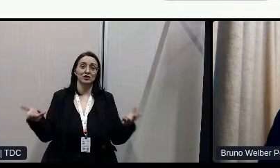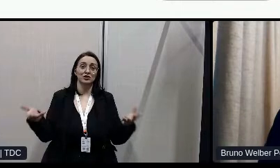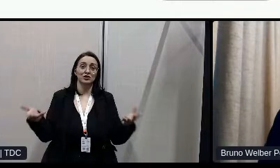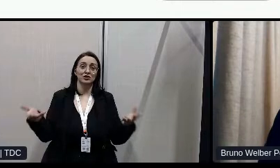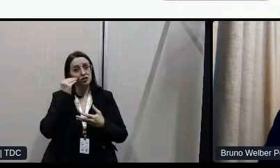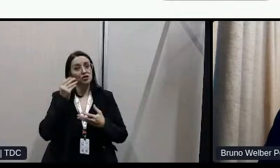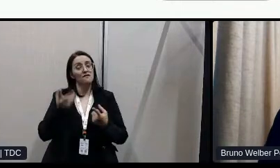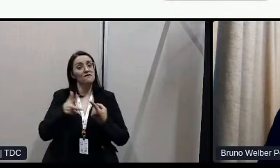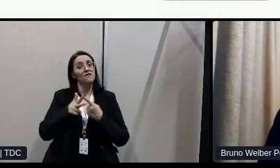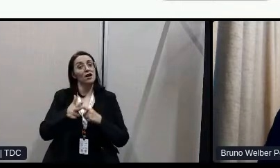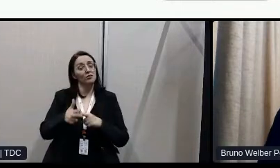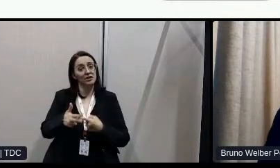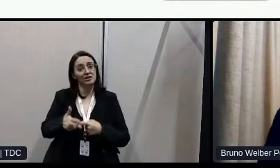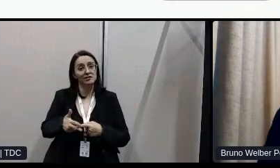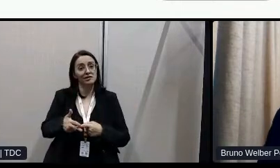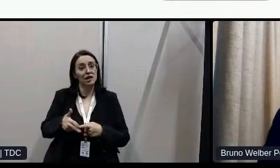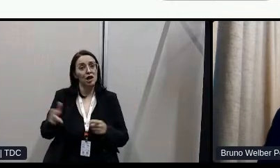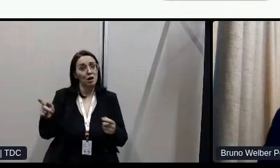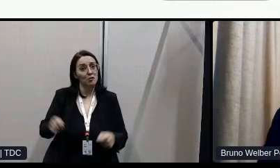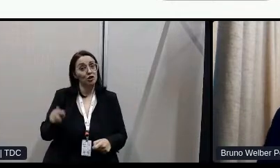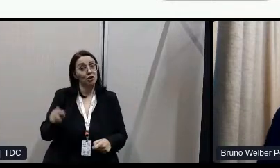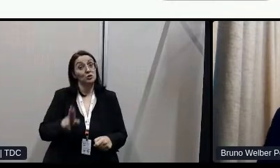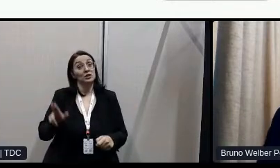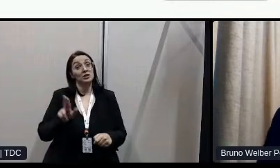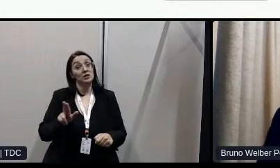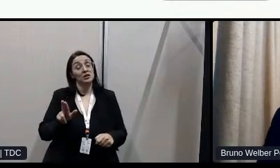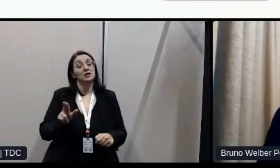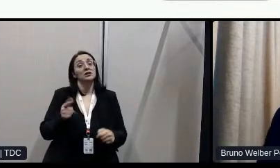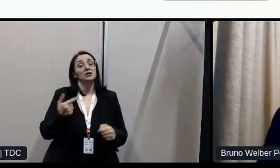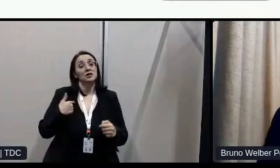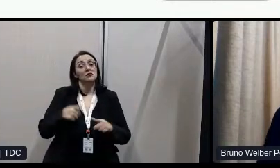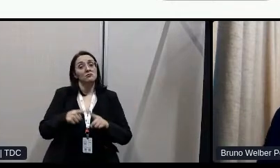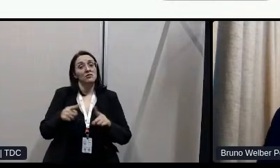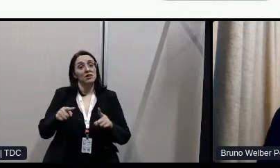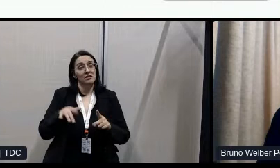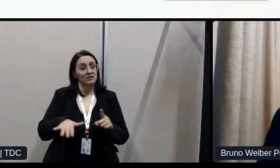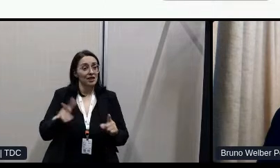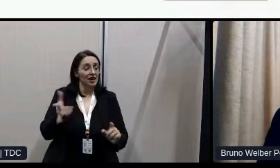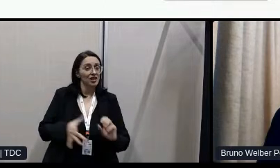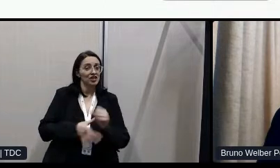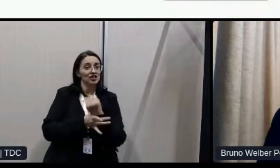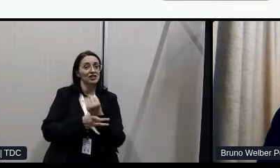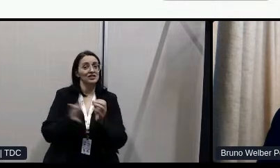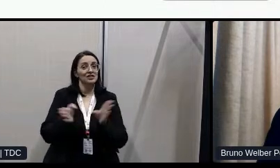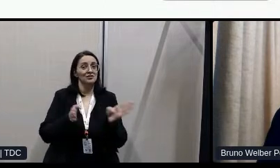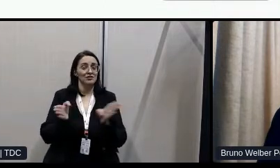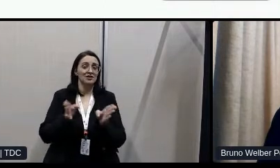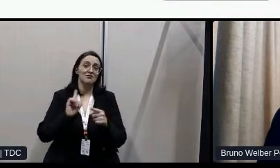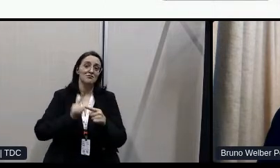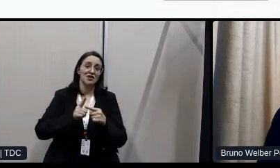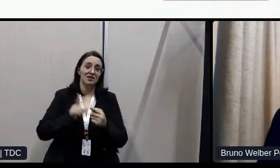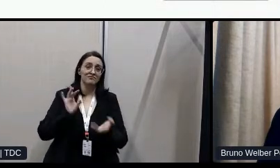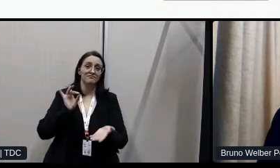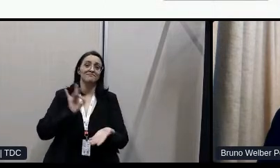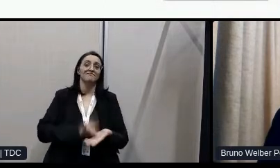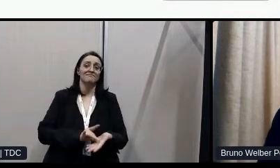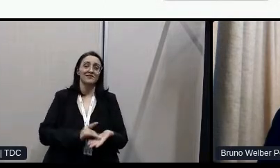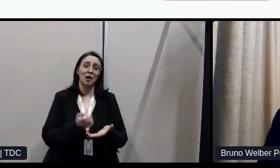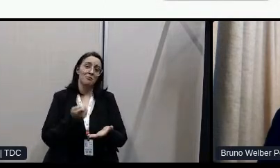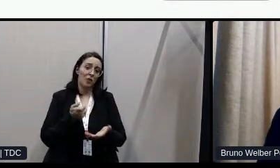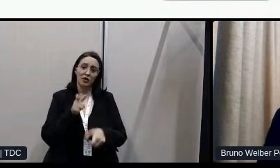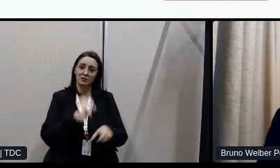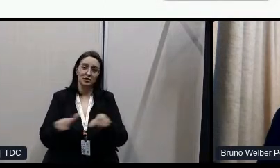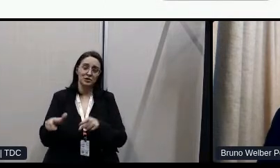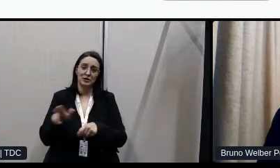ferramenta que poderíamos utilizar para garantir a acessibilidade, porque de fato são muitas poucas pessoas que